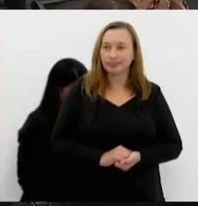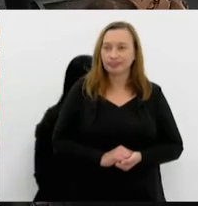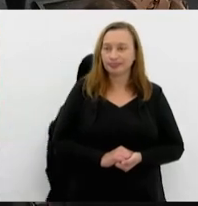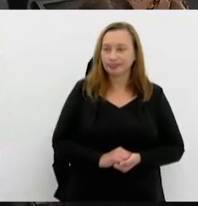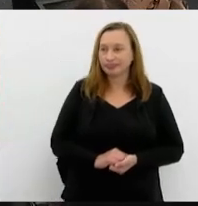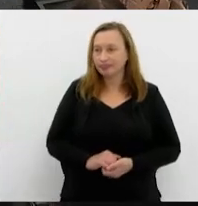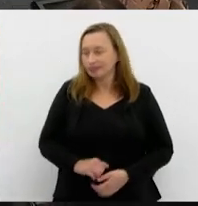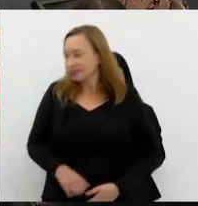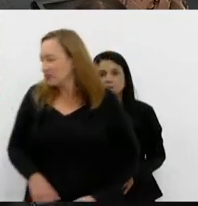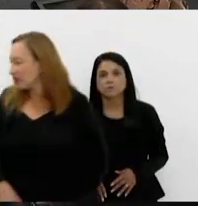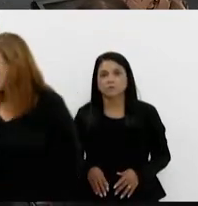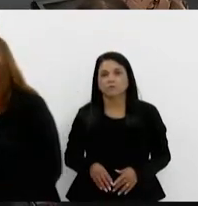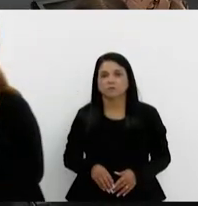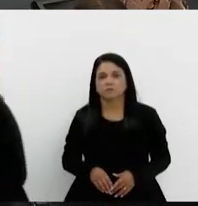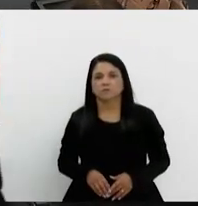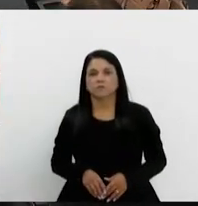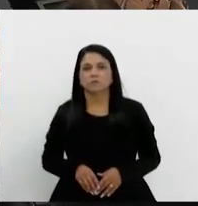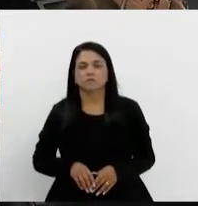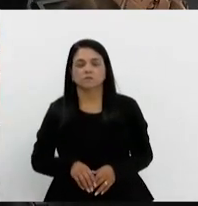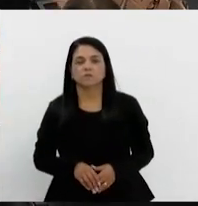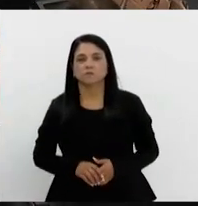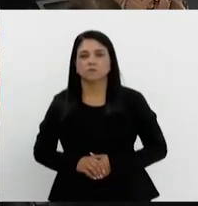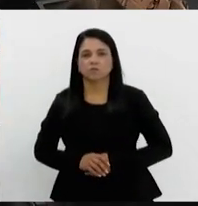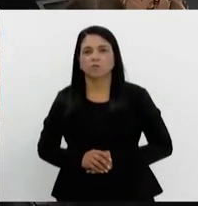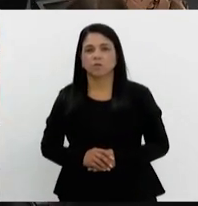Pertinente a